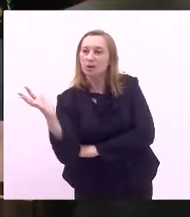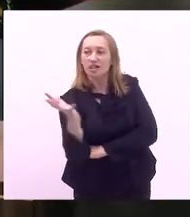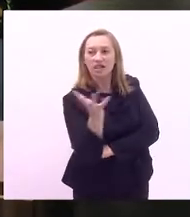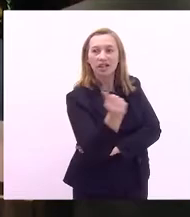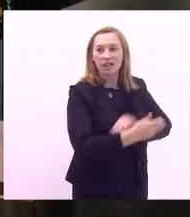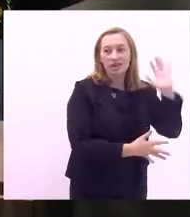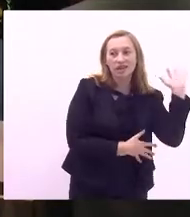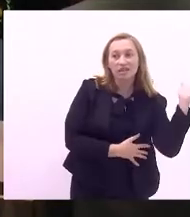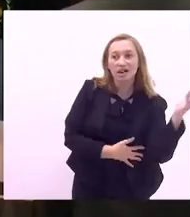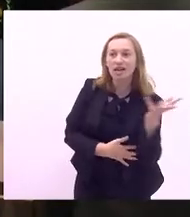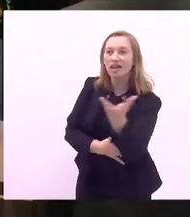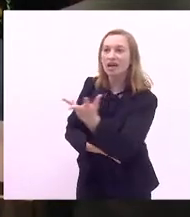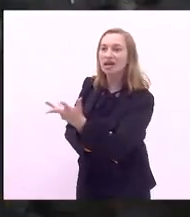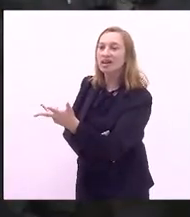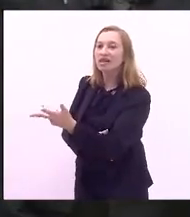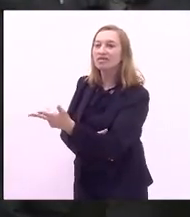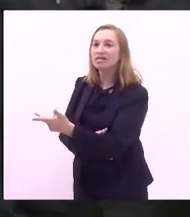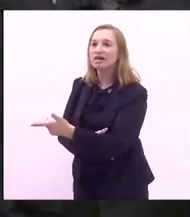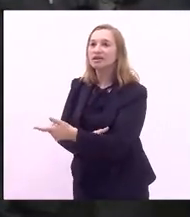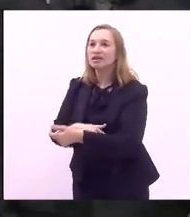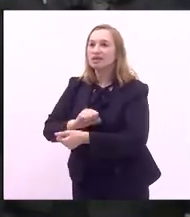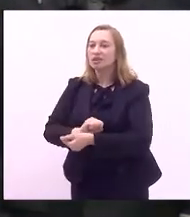E aí